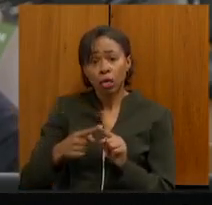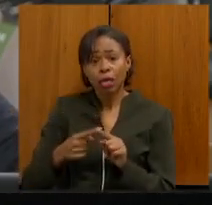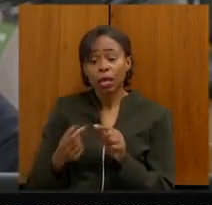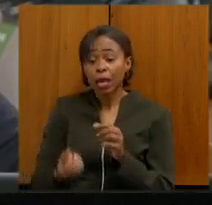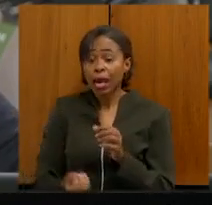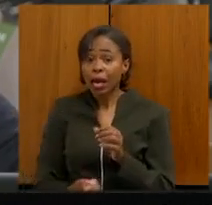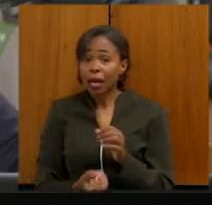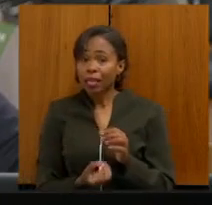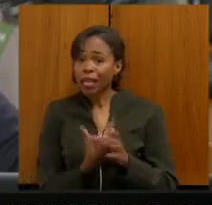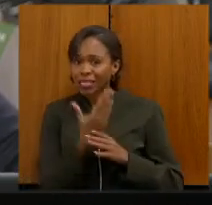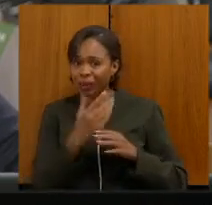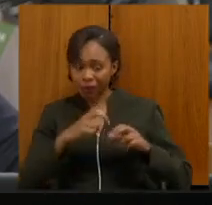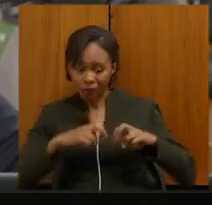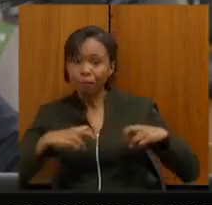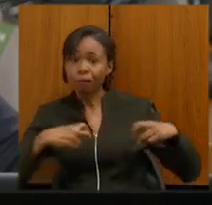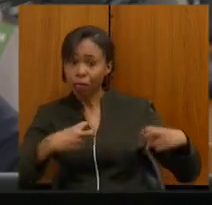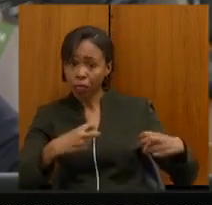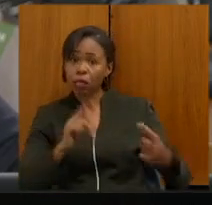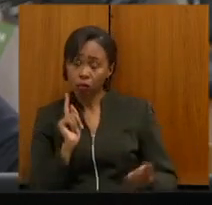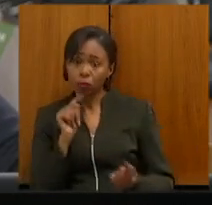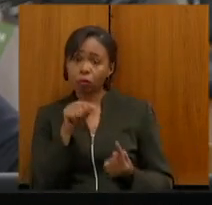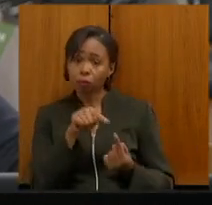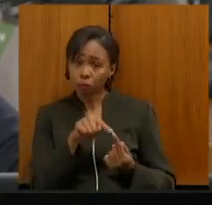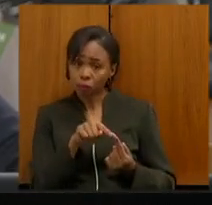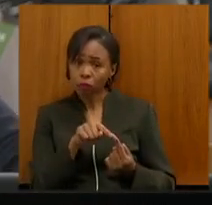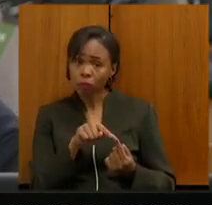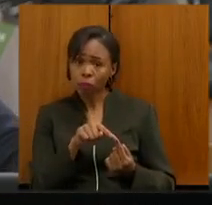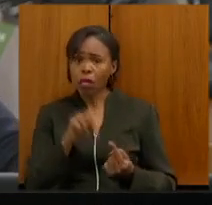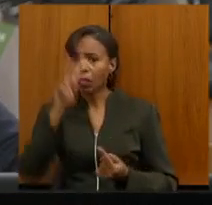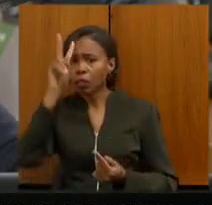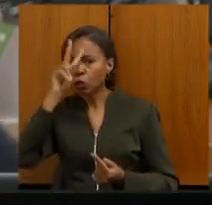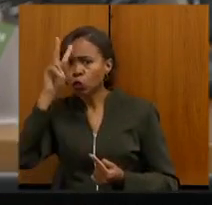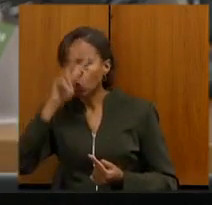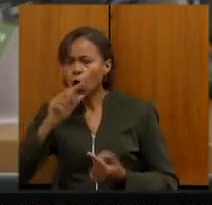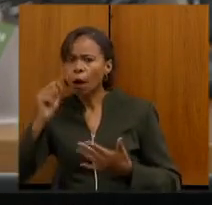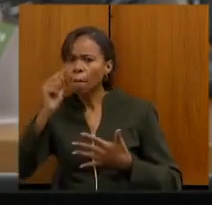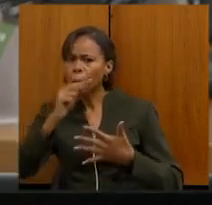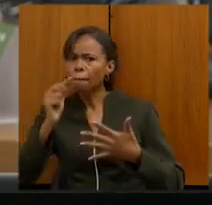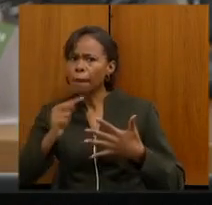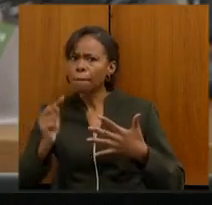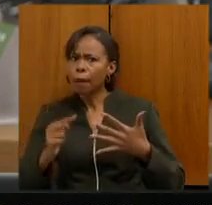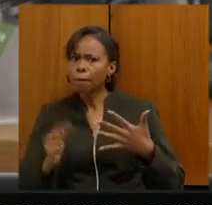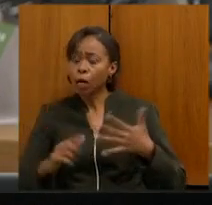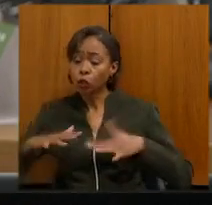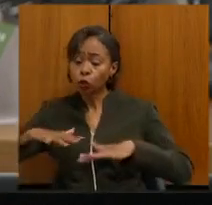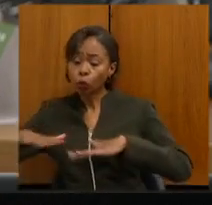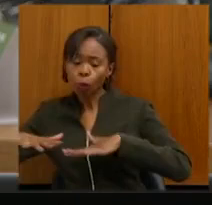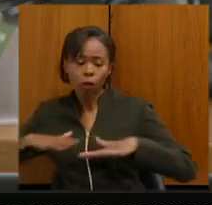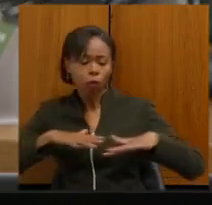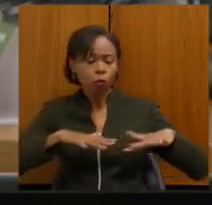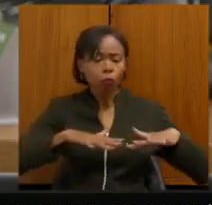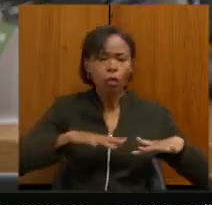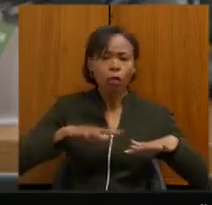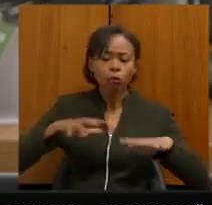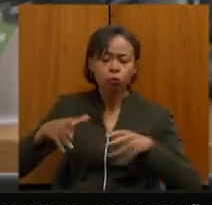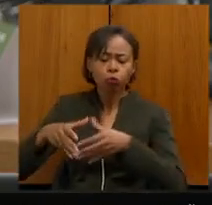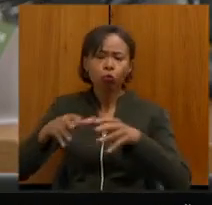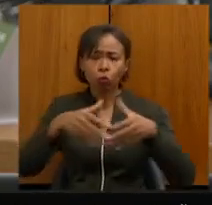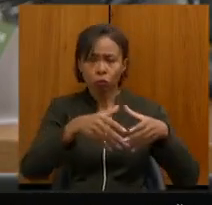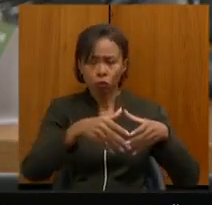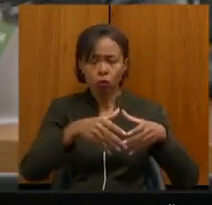criação da mesa Então esse essa ideia das narrativas que são oriundas dos movimentos é que faz garantir